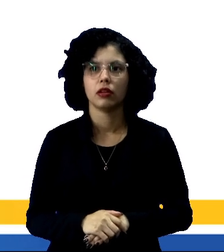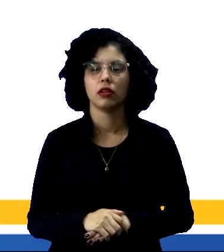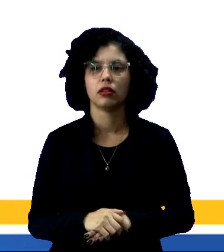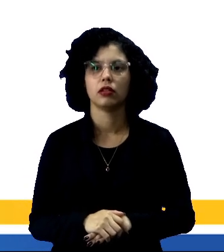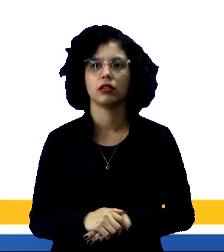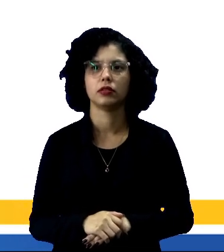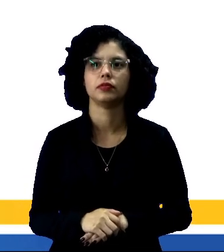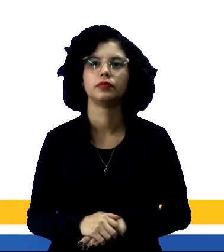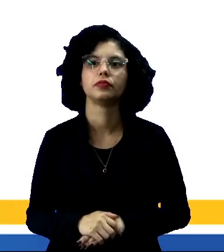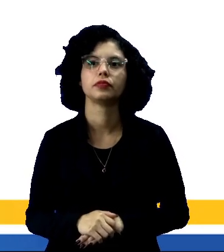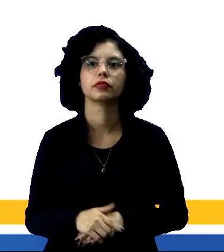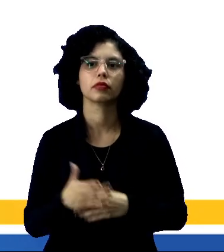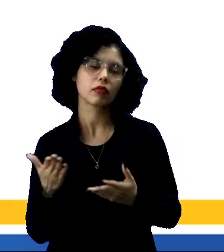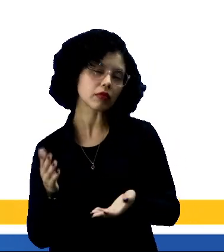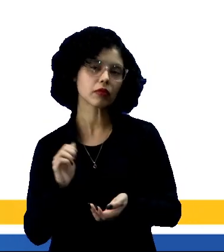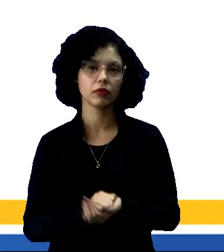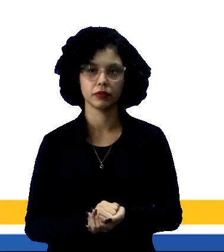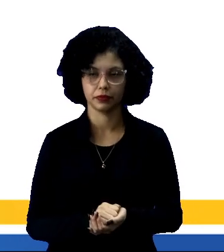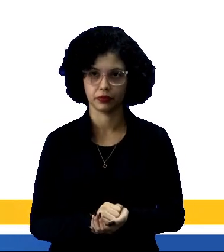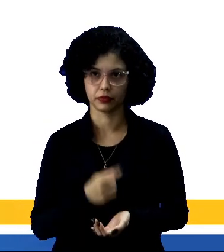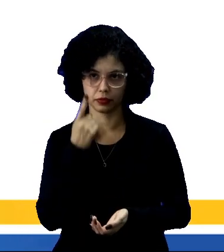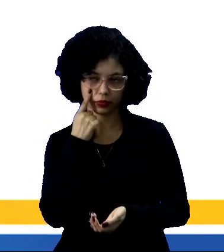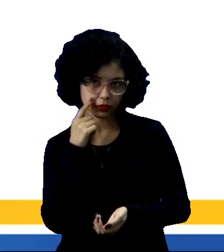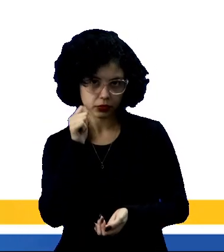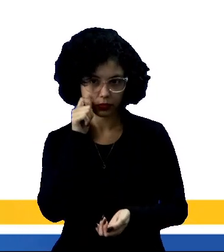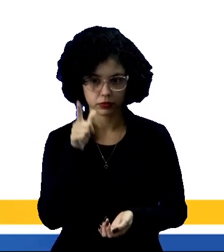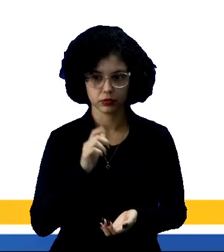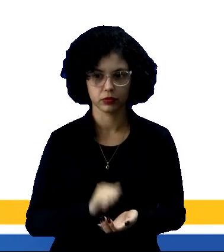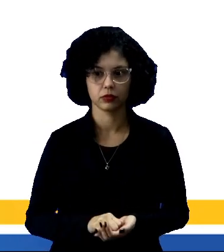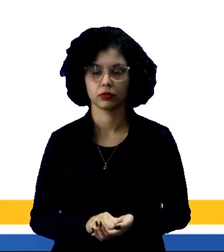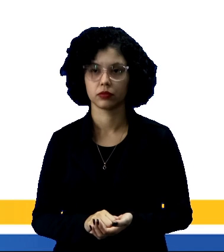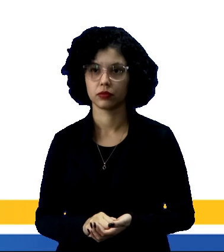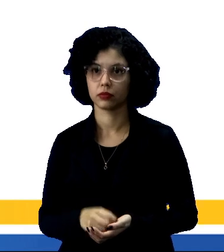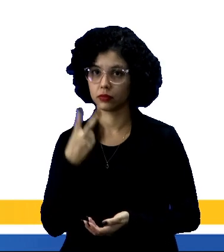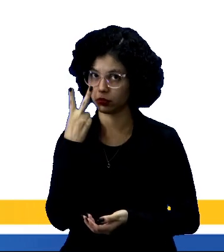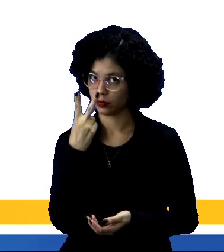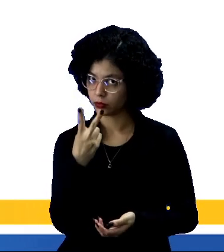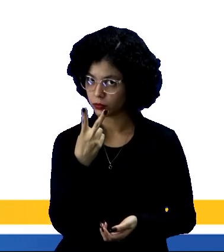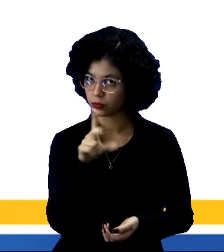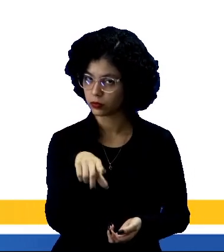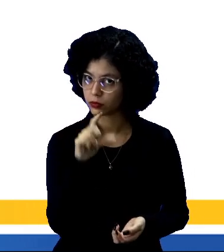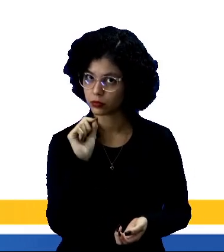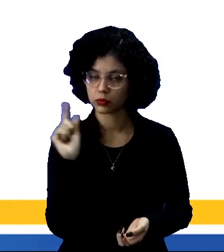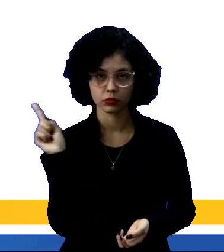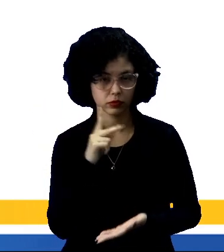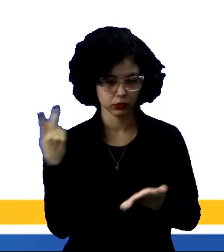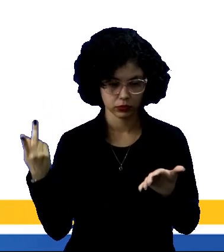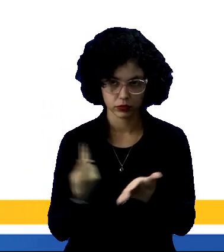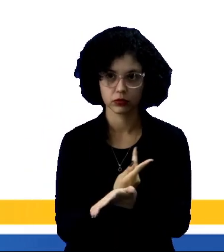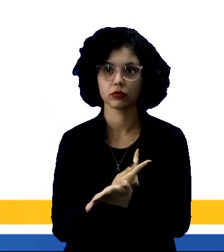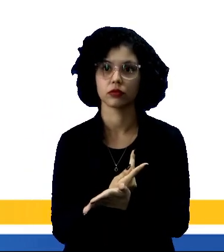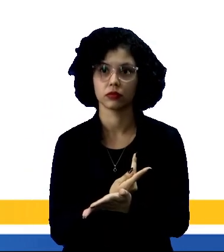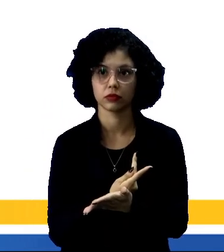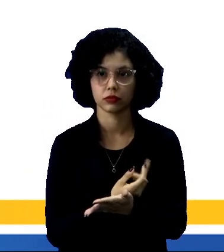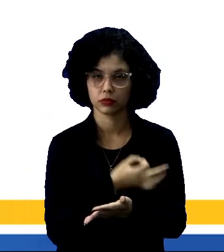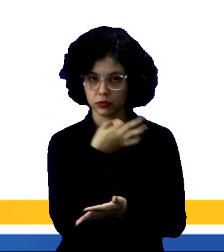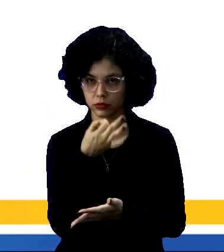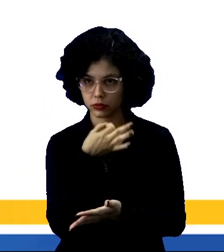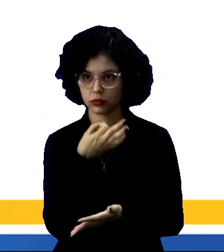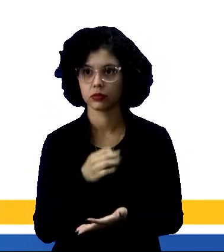sustentar sua reclamação. Gente, preste atenção no enunciado. Duas alternativas que não correspondem a